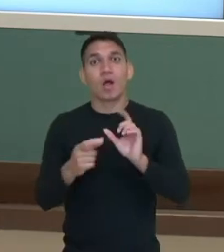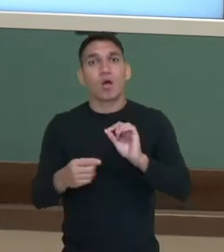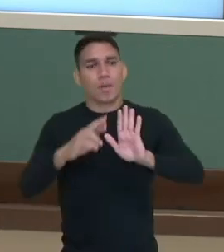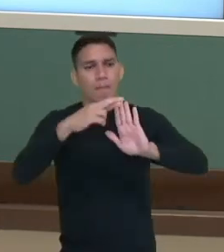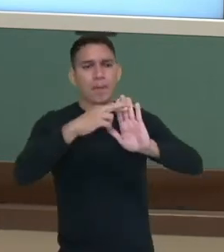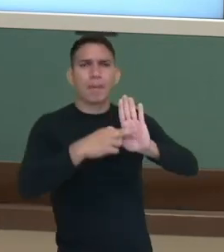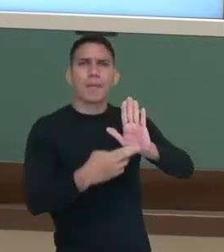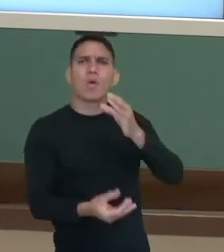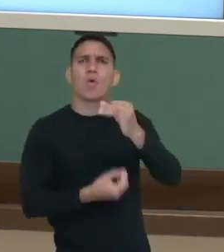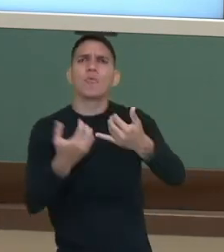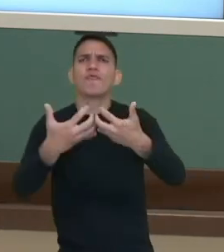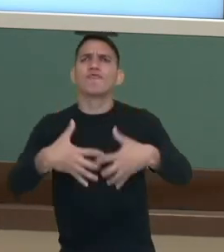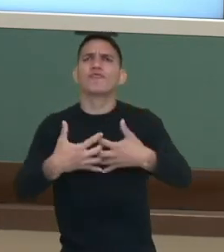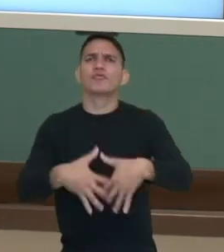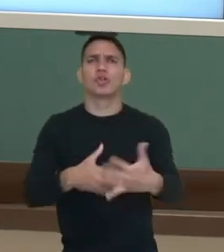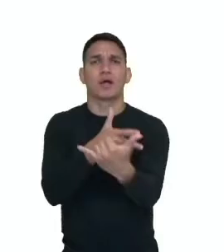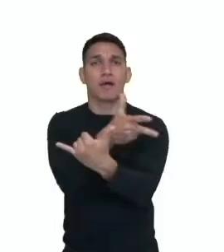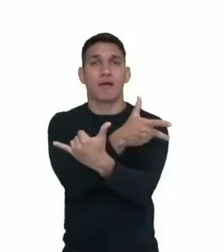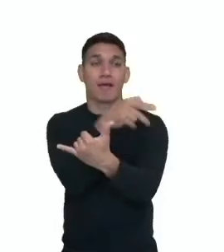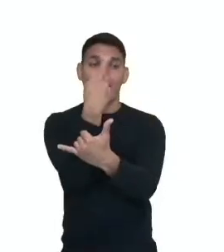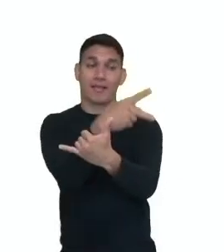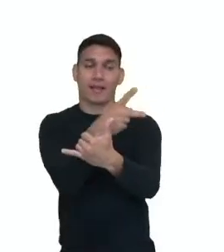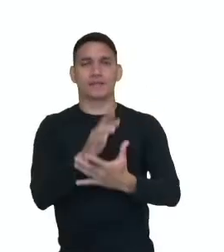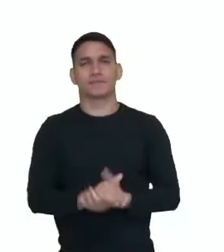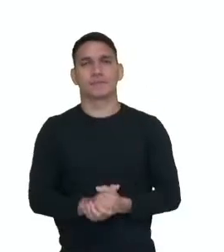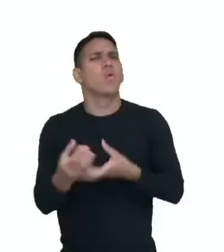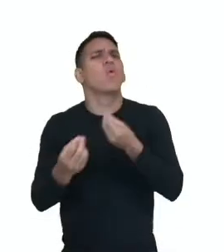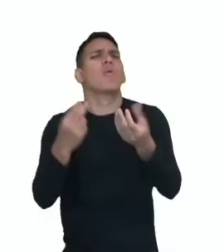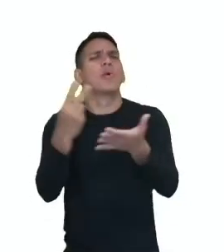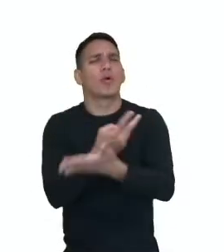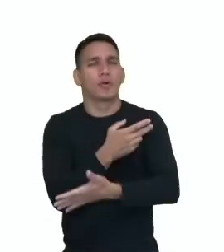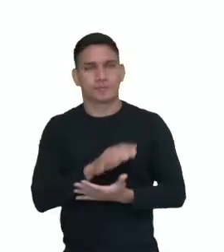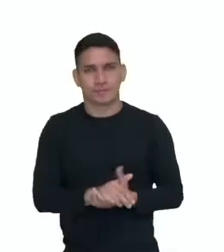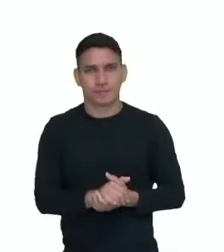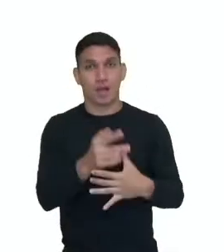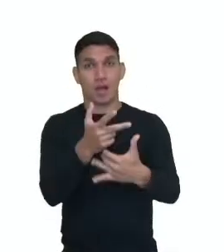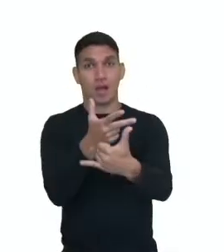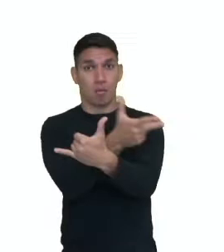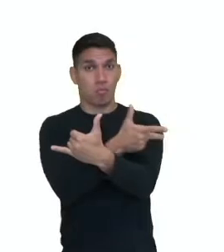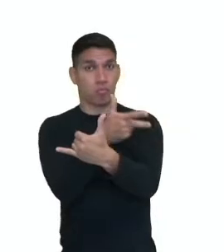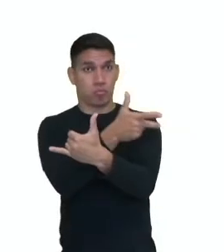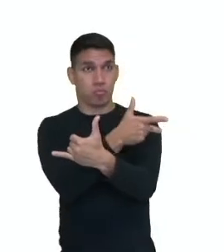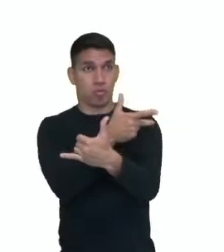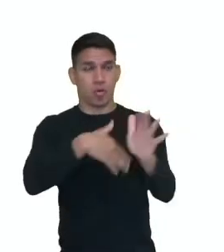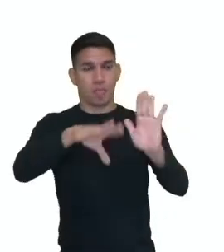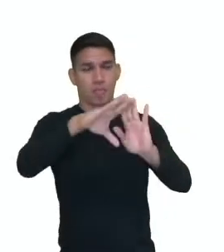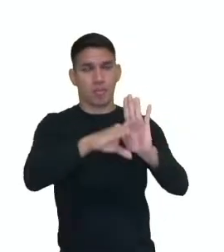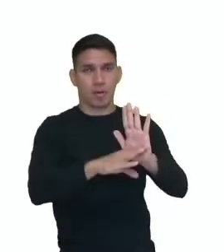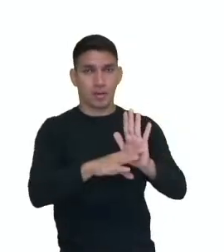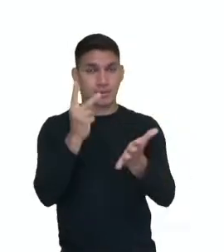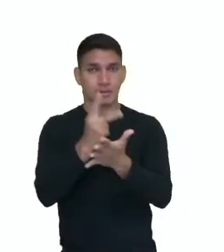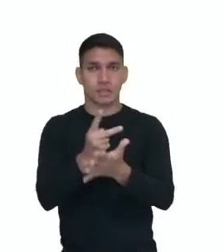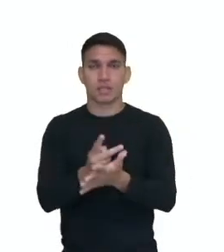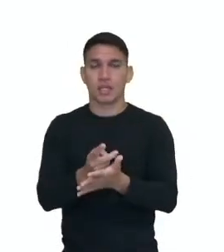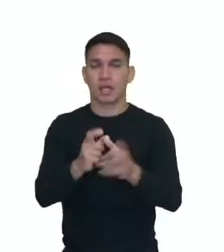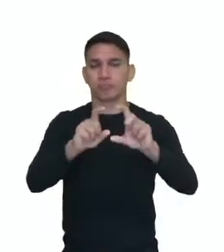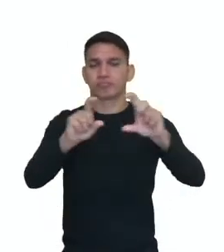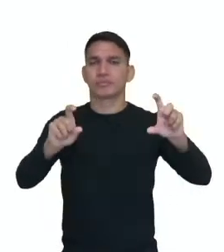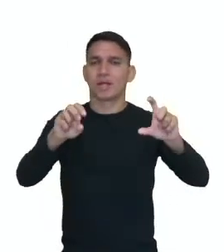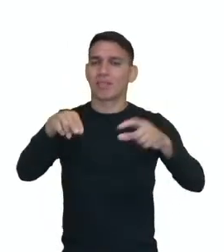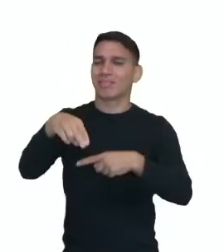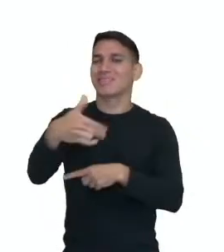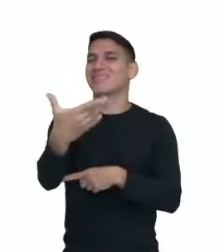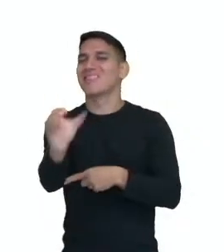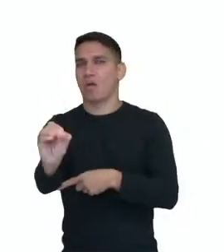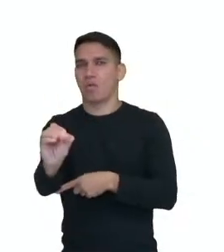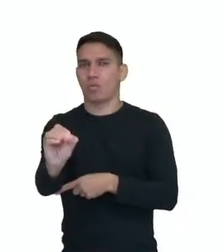sobre próclise. Como que ocorre? A próclise, primeira opção, palavras negativas, como não e